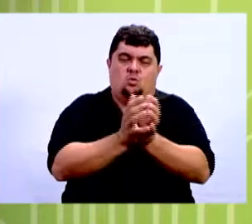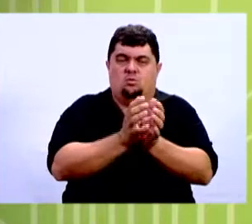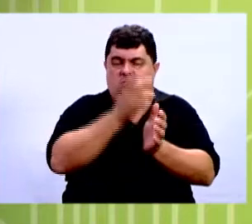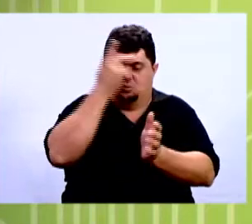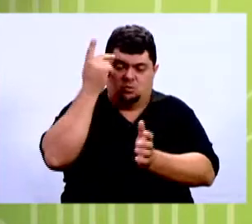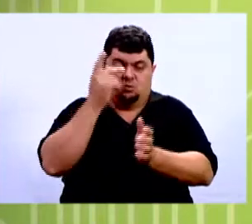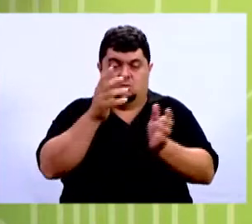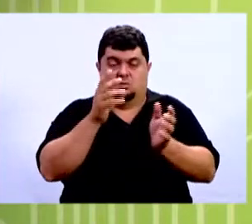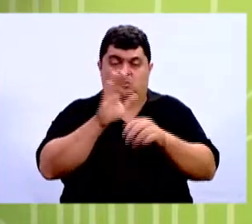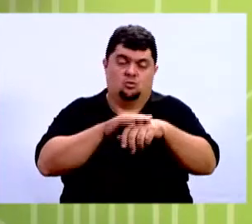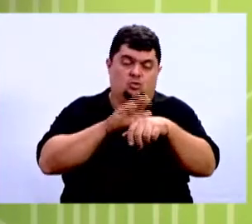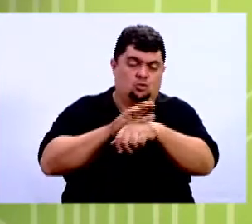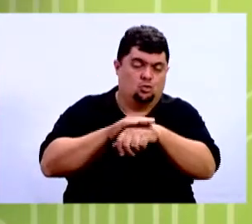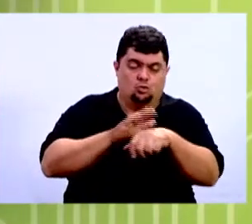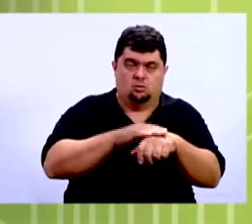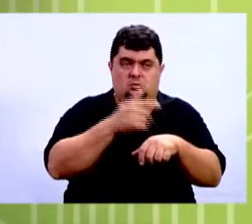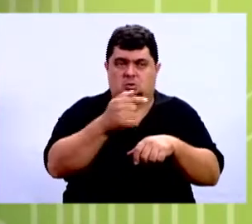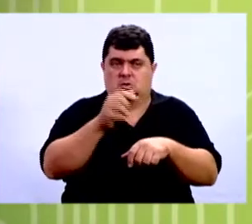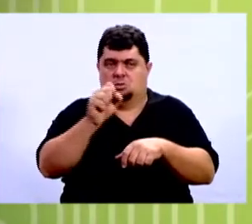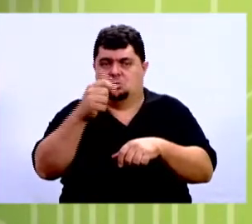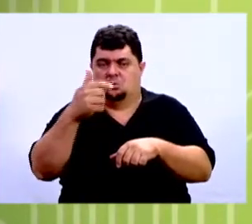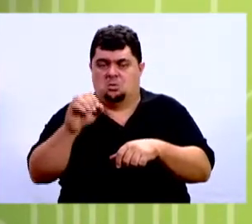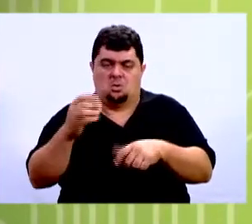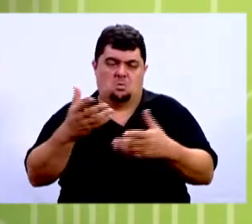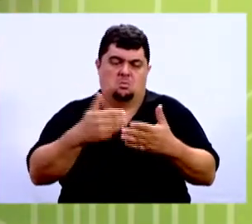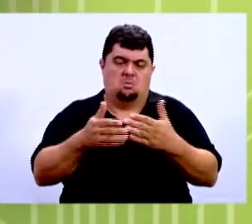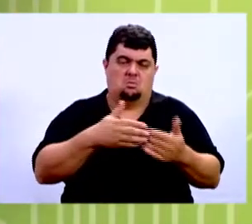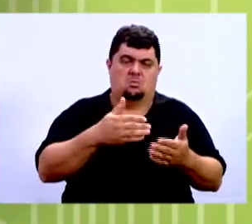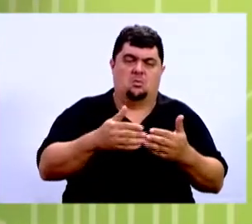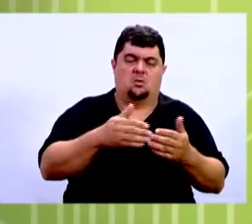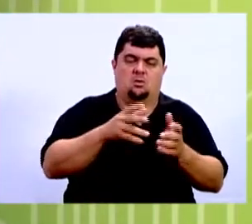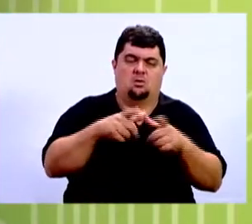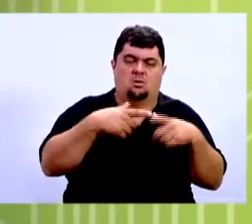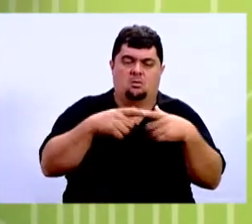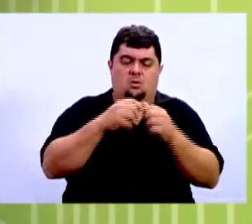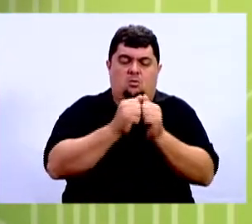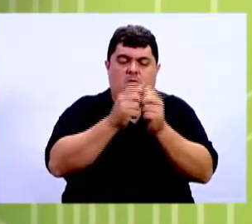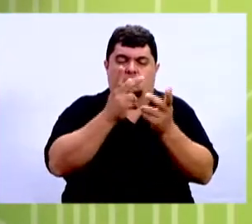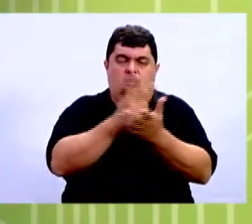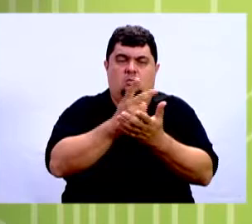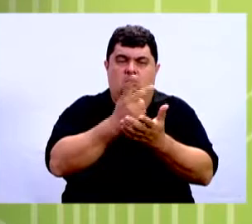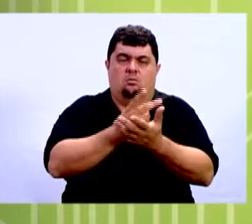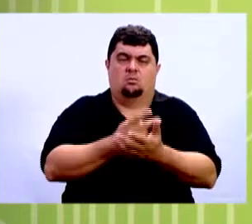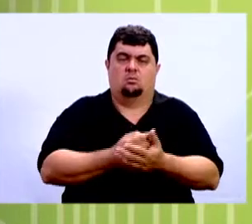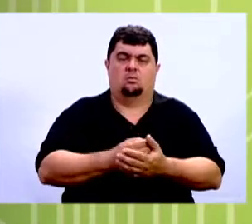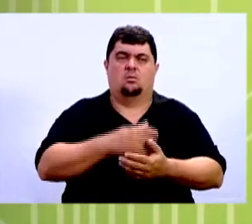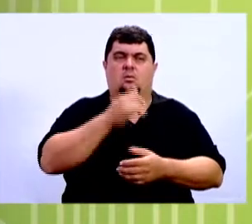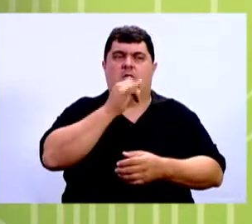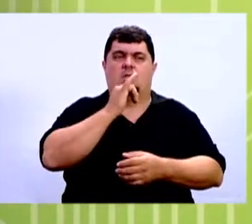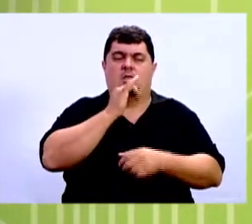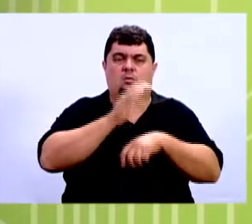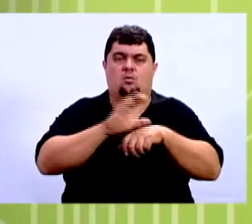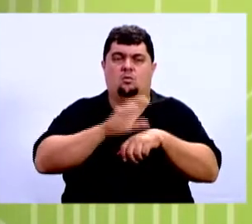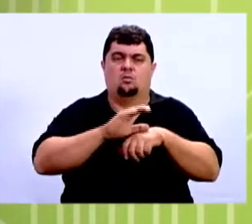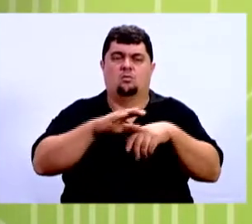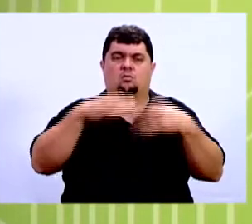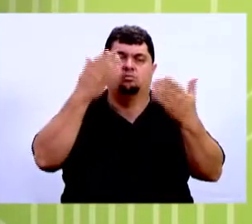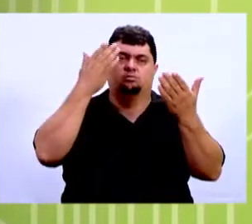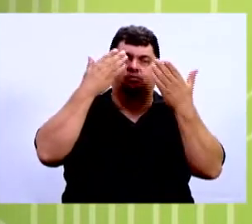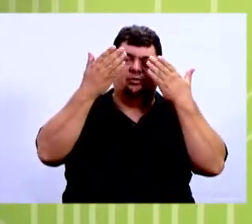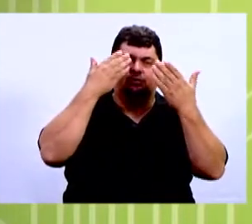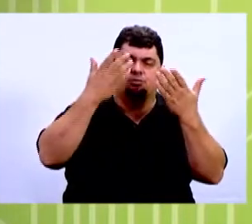sei lá, quantas pessoas, 7, 8, 10, e estiver trabalhando ao mesmo tempo esse tipo de entrevista, né? O curso, por exemplo, na área de